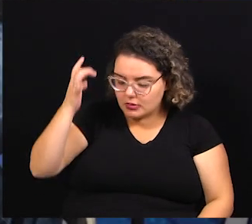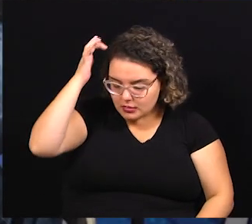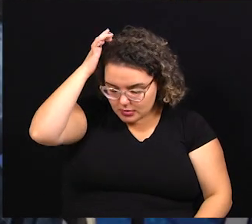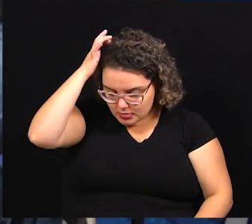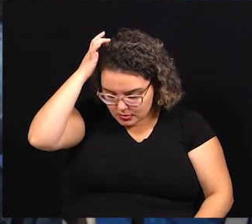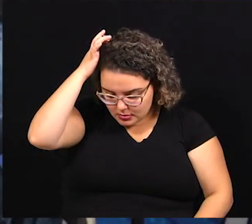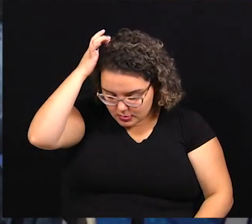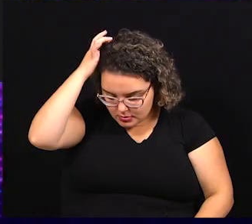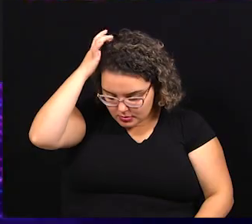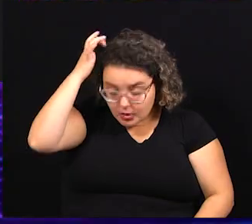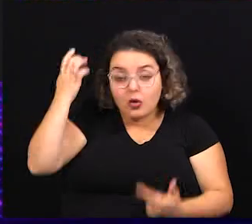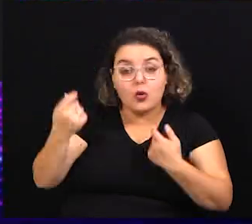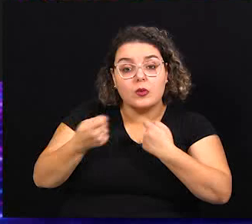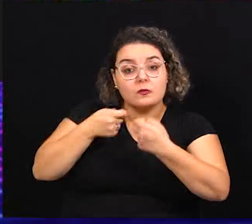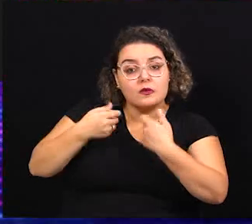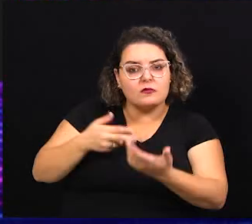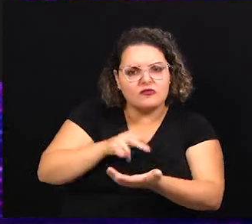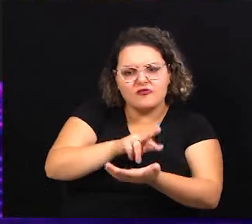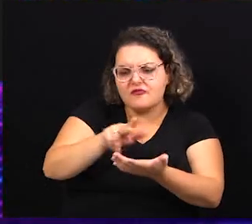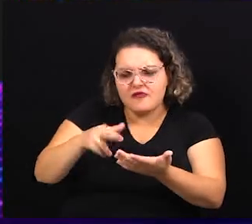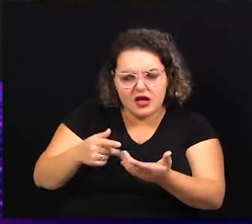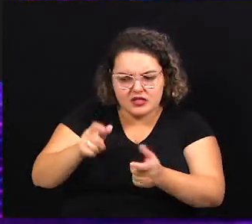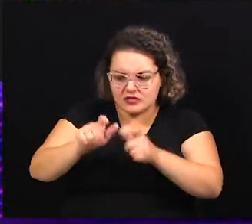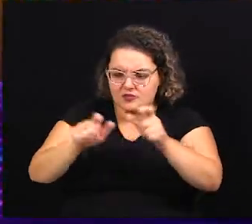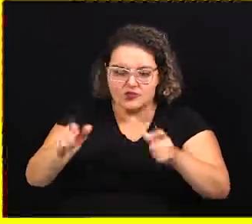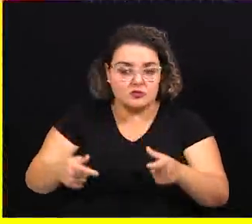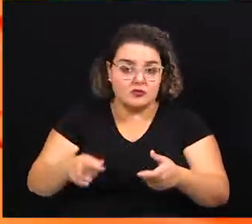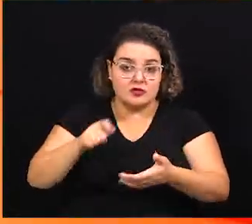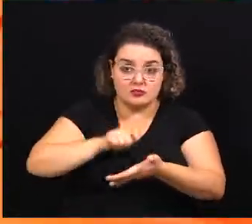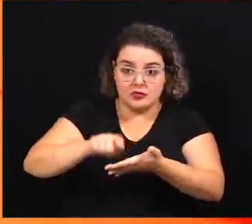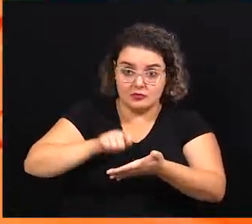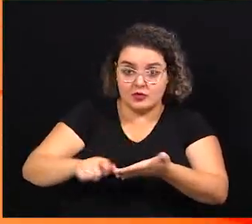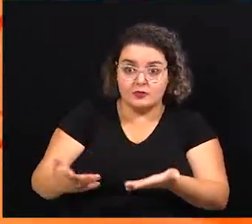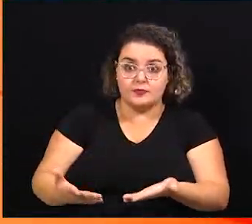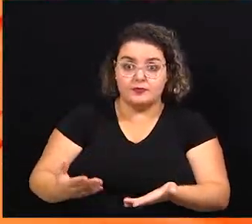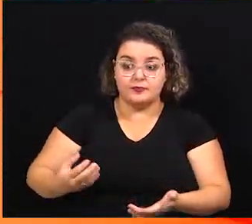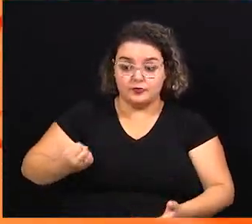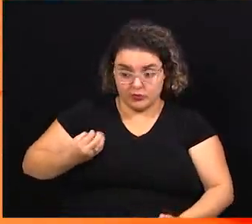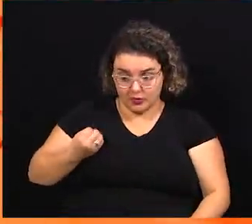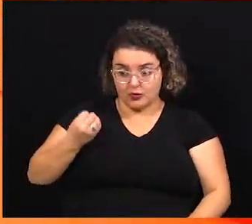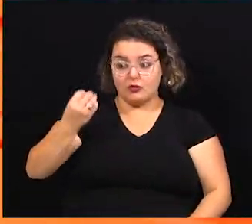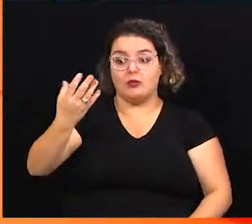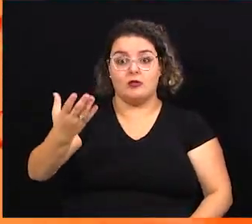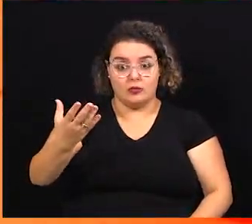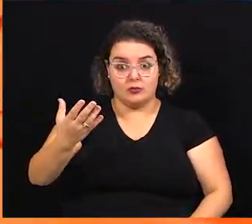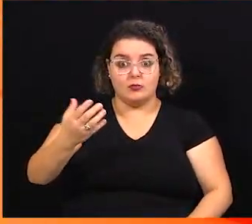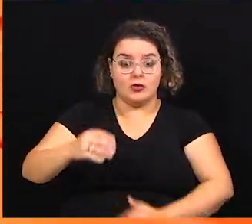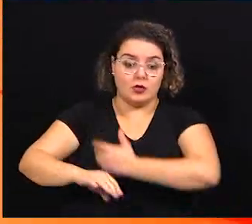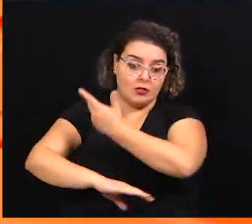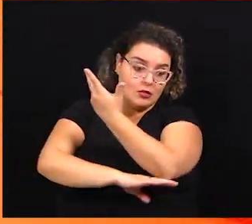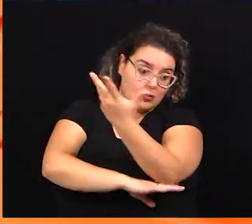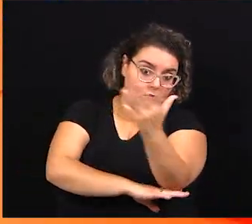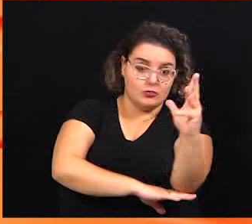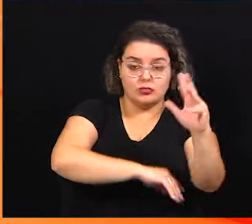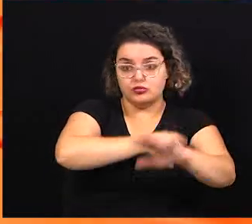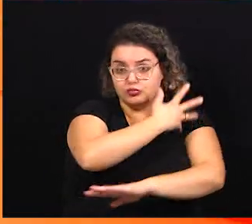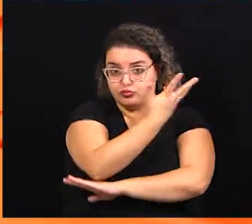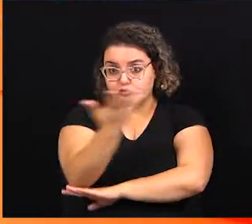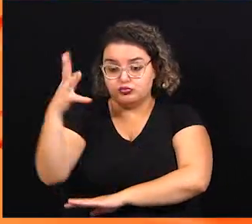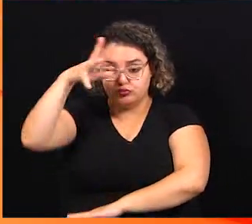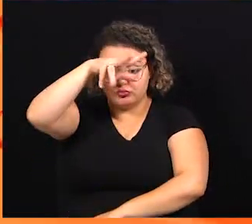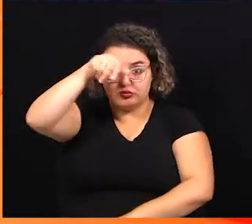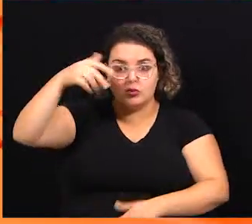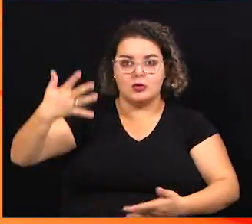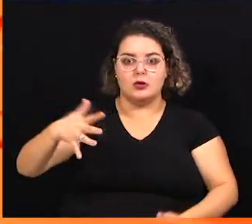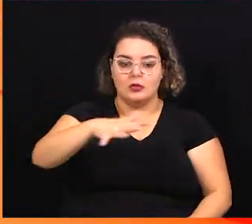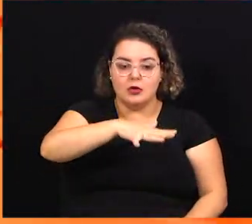eu entrevistei muitas pessoas para fazer esse livro. E, por exemplo, eu viajei pessoalmente para a Floresta Amazônica por causa desse livro.